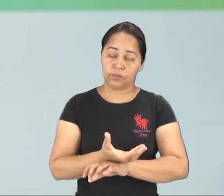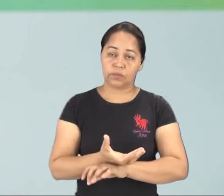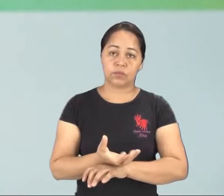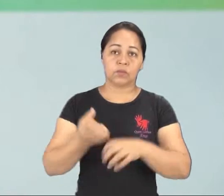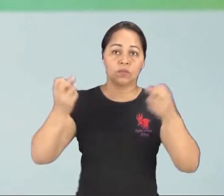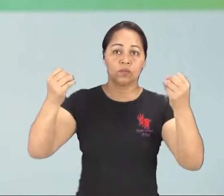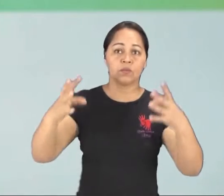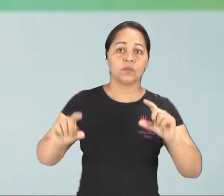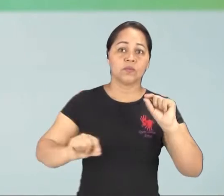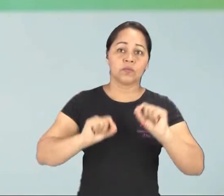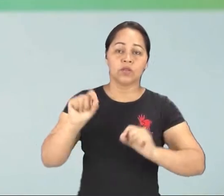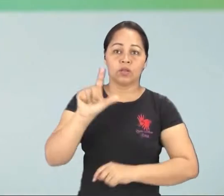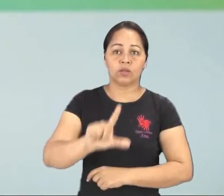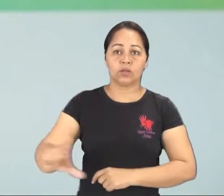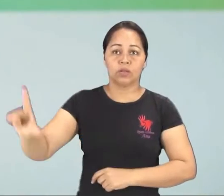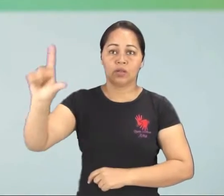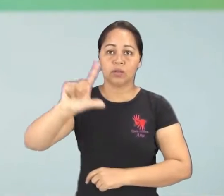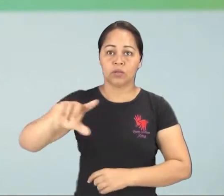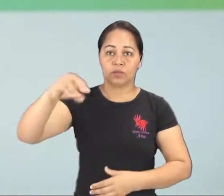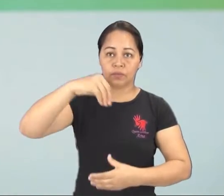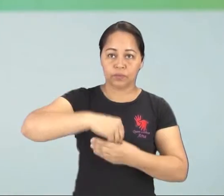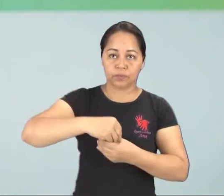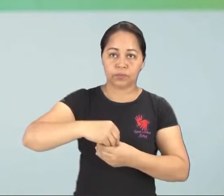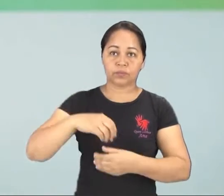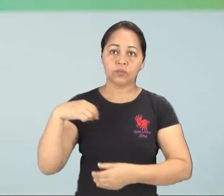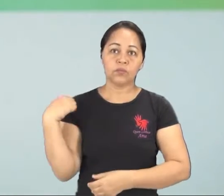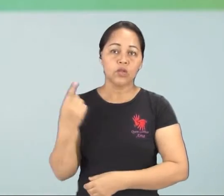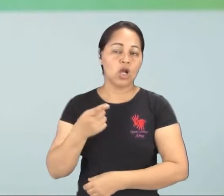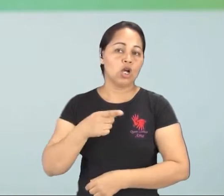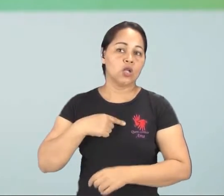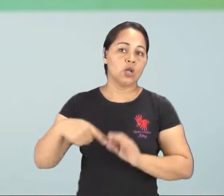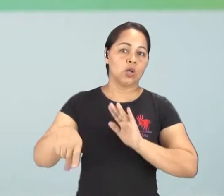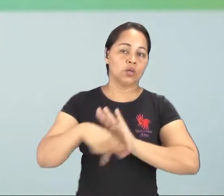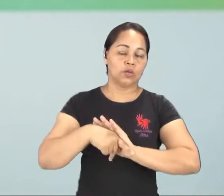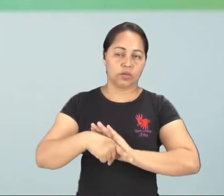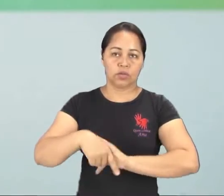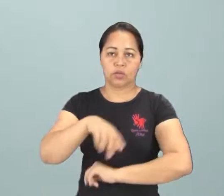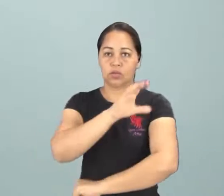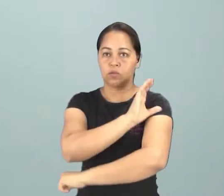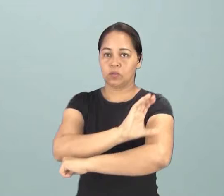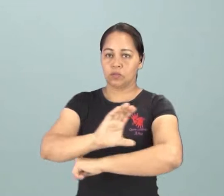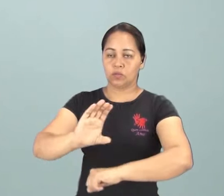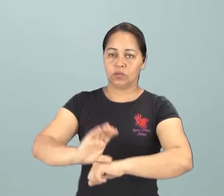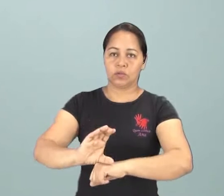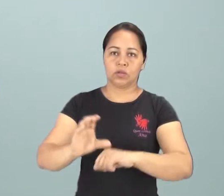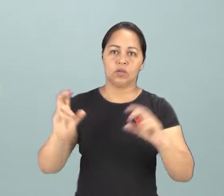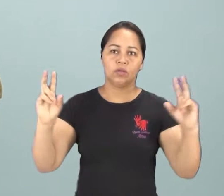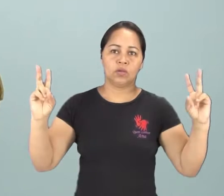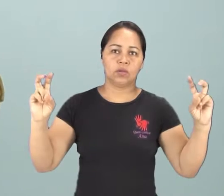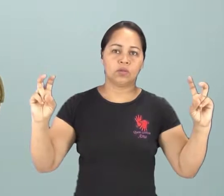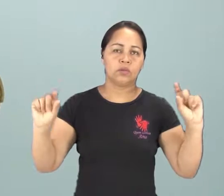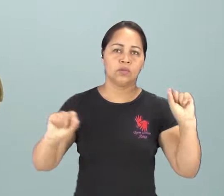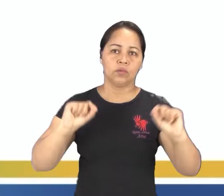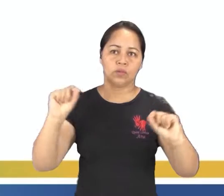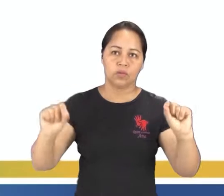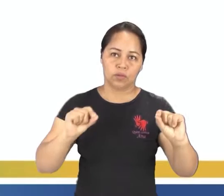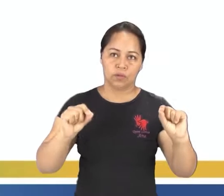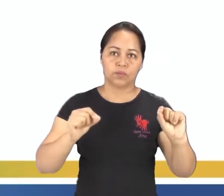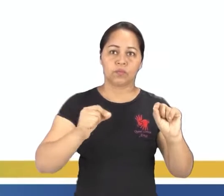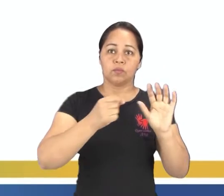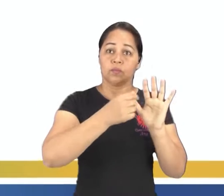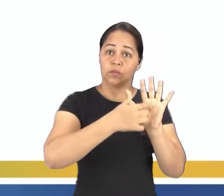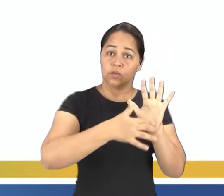itinerário literário, tá, da nossa cultura. E nesse caso, o assunto de hoje vai se falar sobre o naturalismo